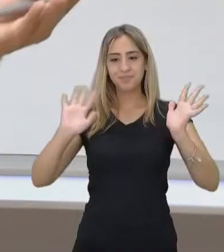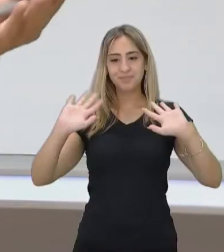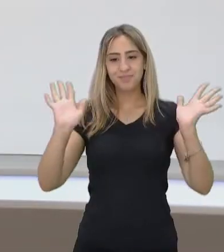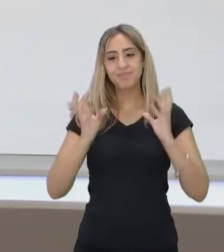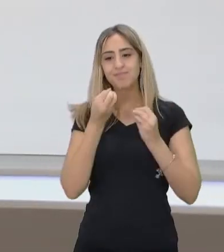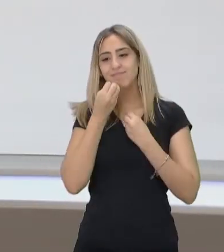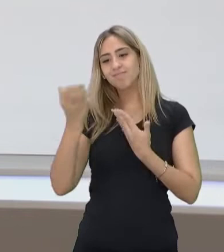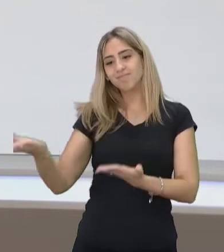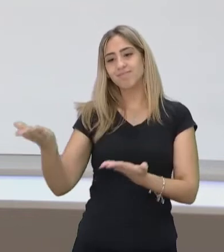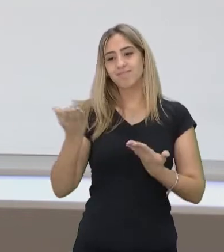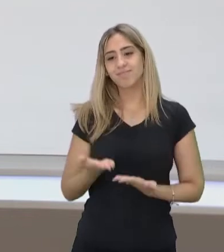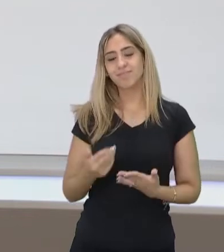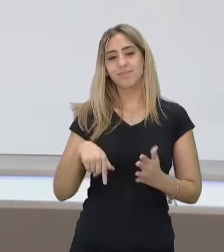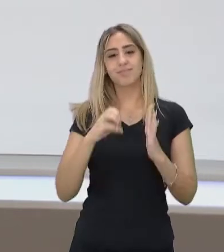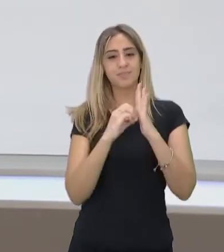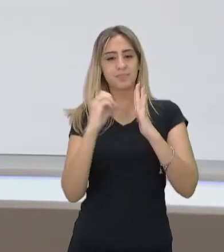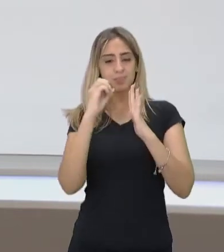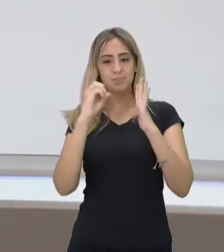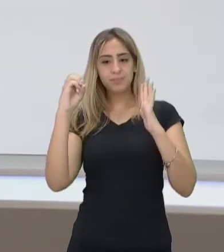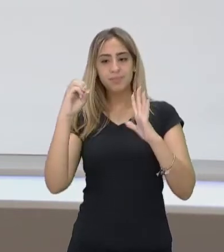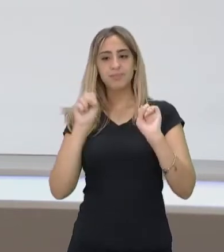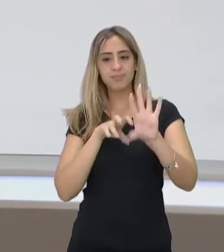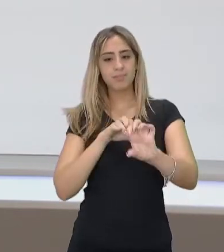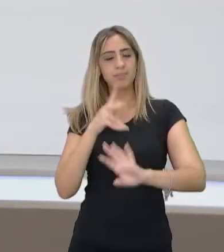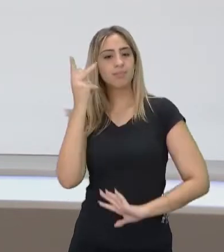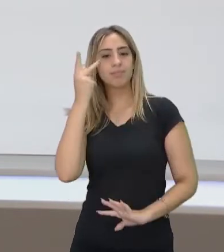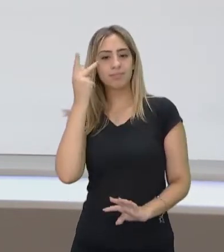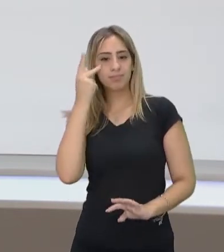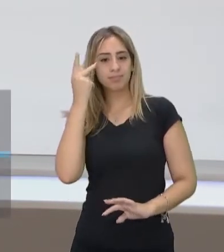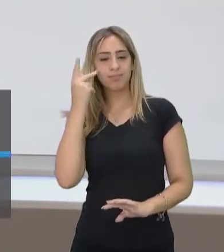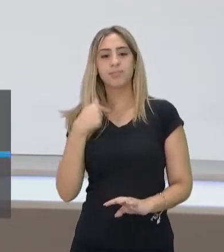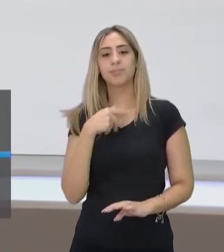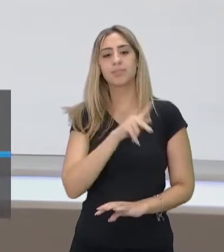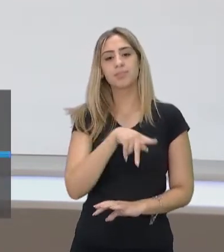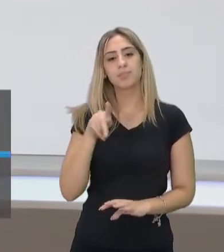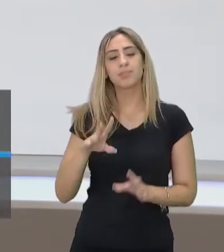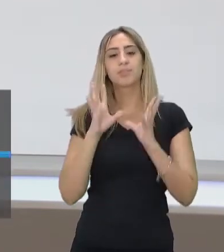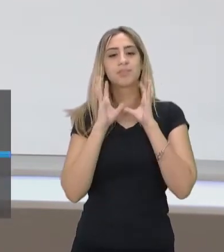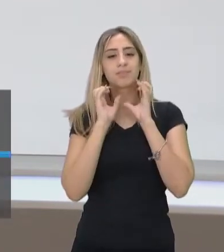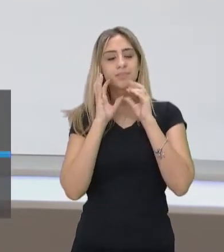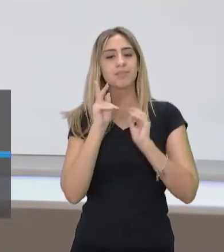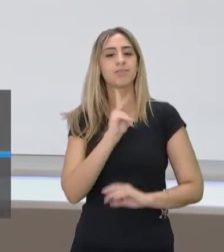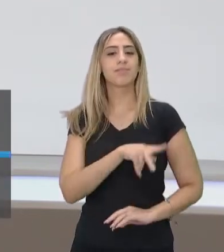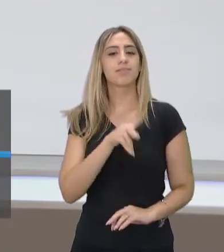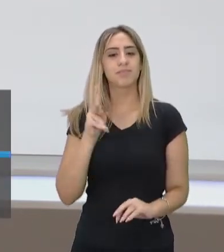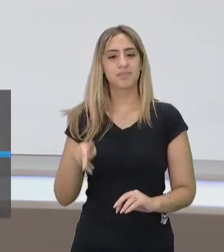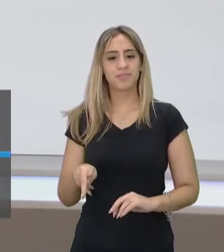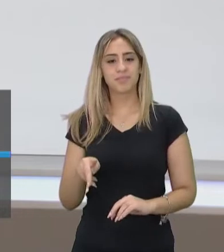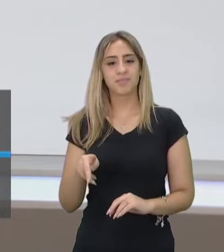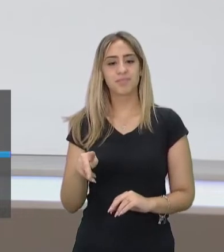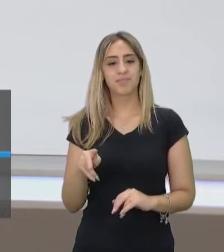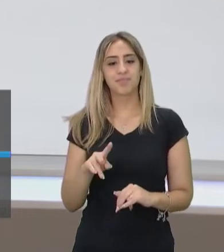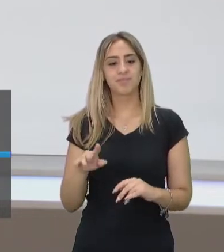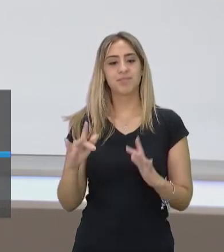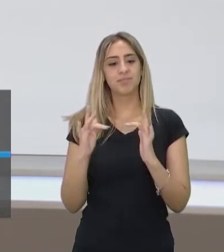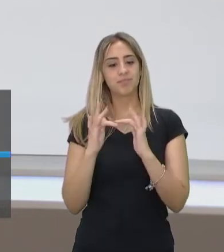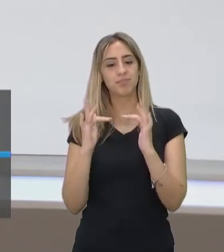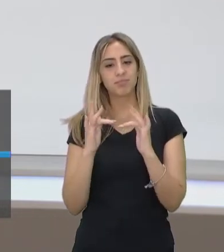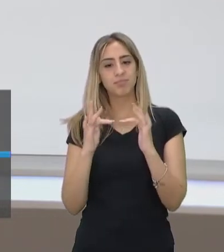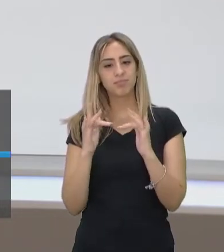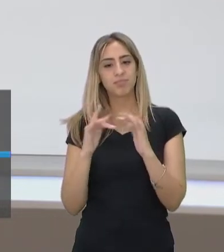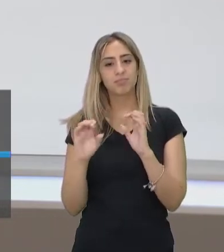Olá, sejam muito bem-vindos ao Centro de Mídias da Educação de São Paulo. Eu sou o professor Tony, professor de Conexão